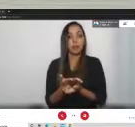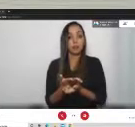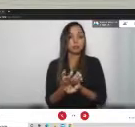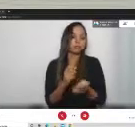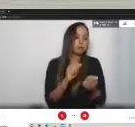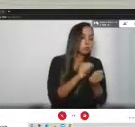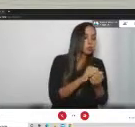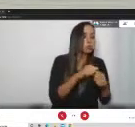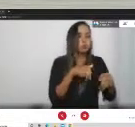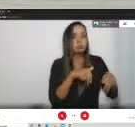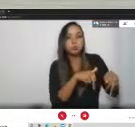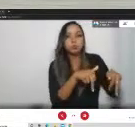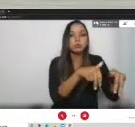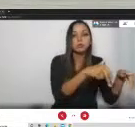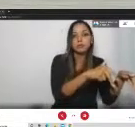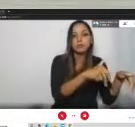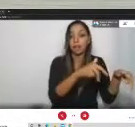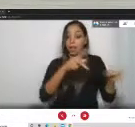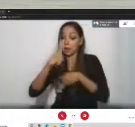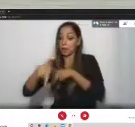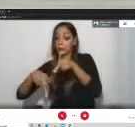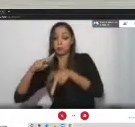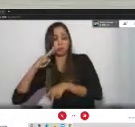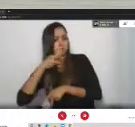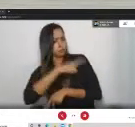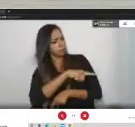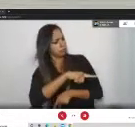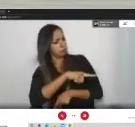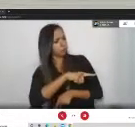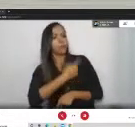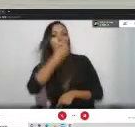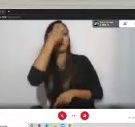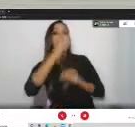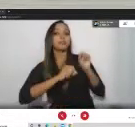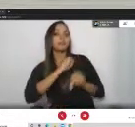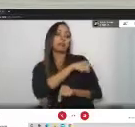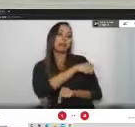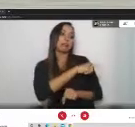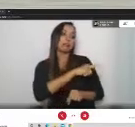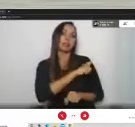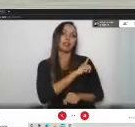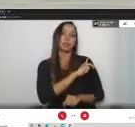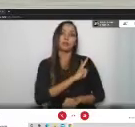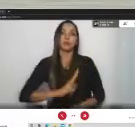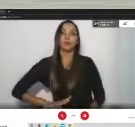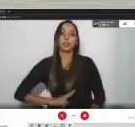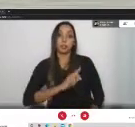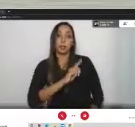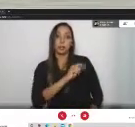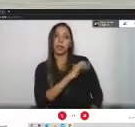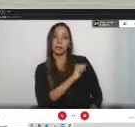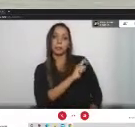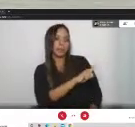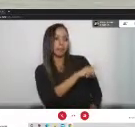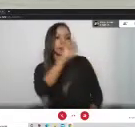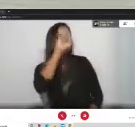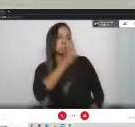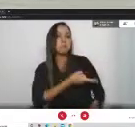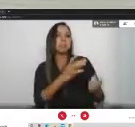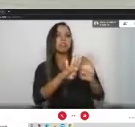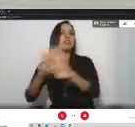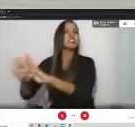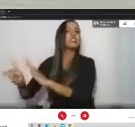comércio. Porque o pessoal interpreta de uma maneira incrível. Mas muita gente não sabe que você estava